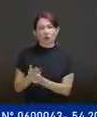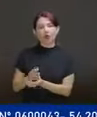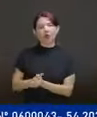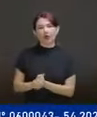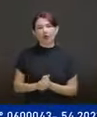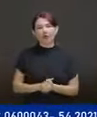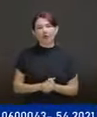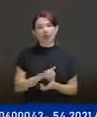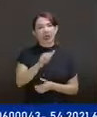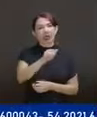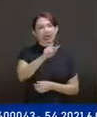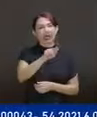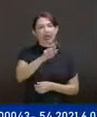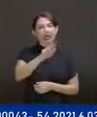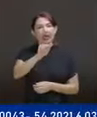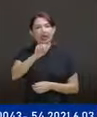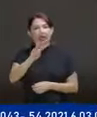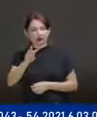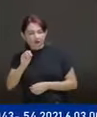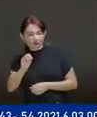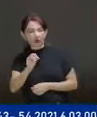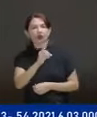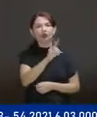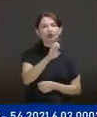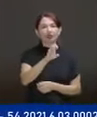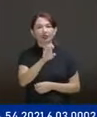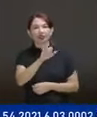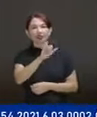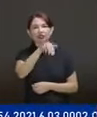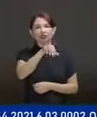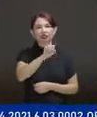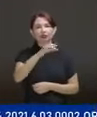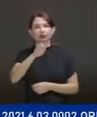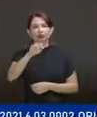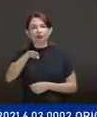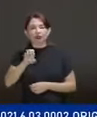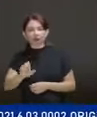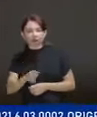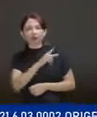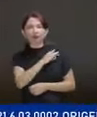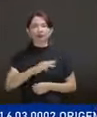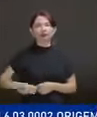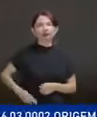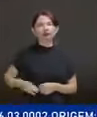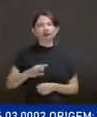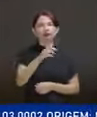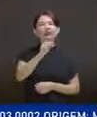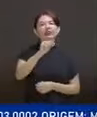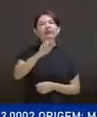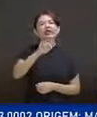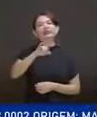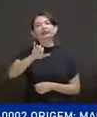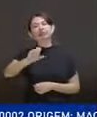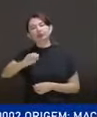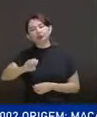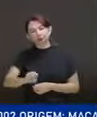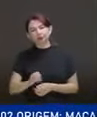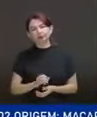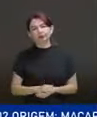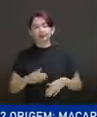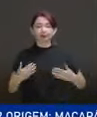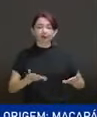de instrumento de 2019, de relatoria do ministro Tarcísio Vieira de Carvalho Neto. Então, diante do